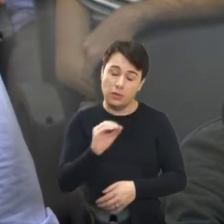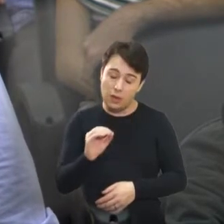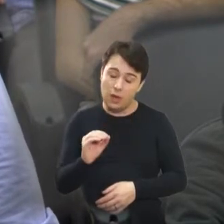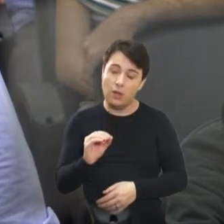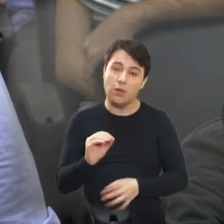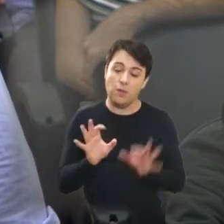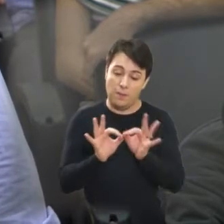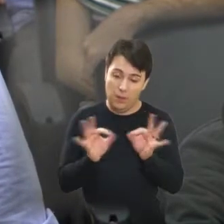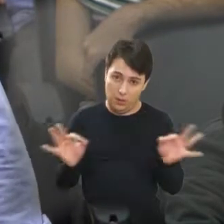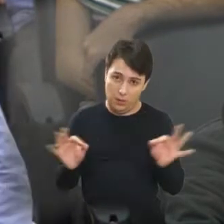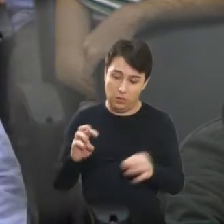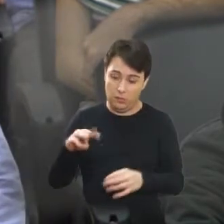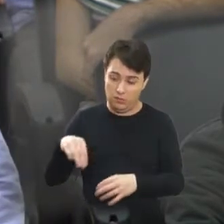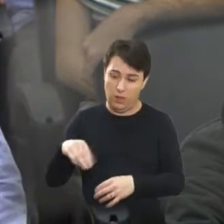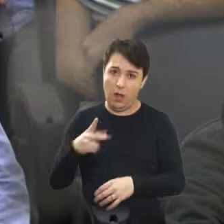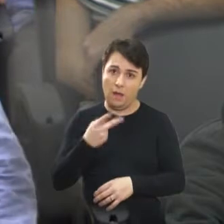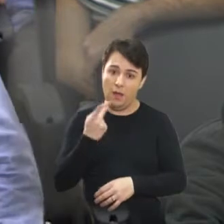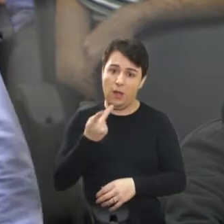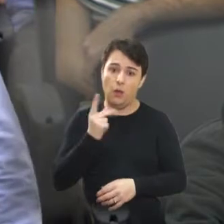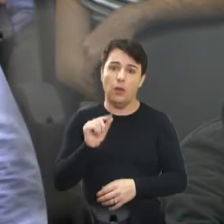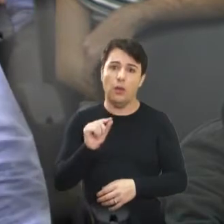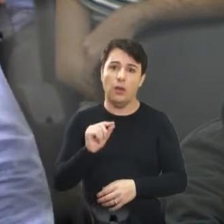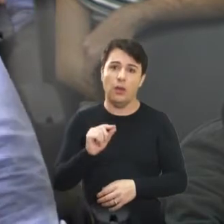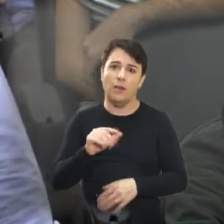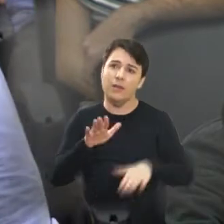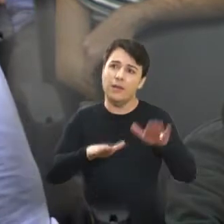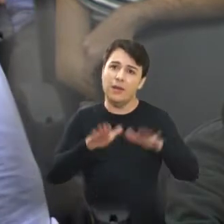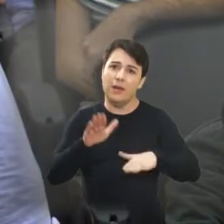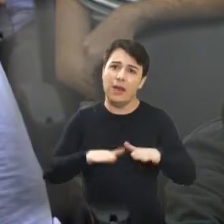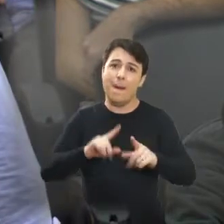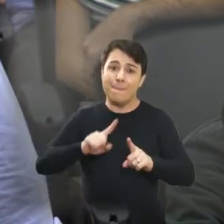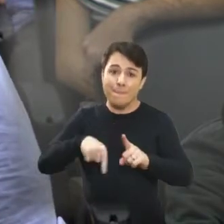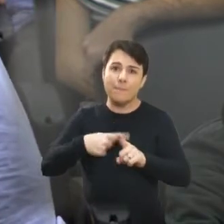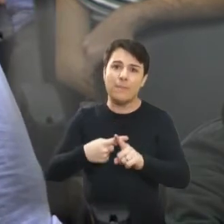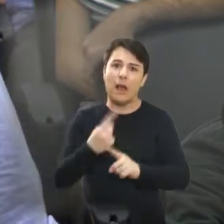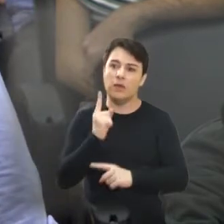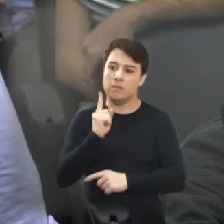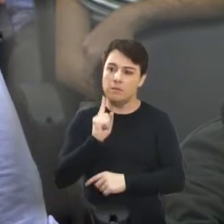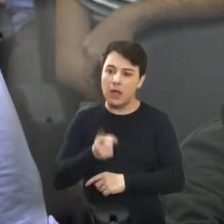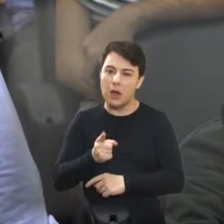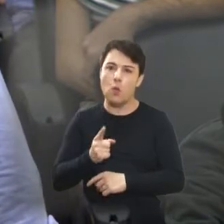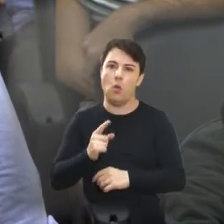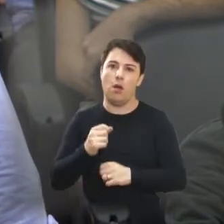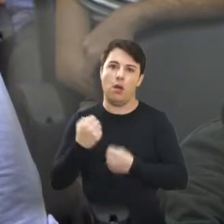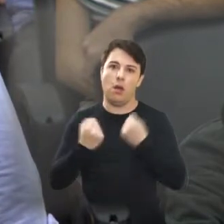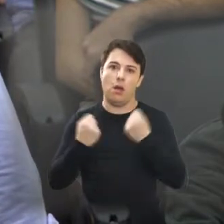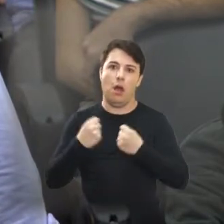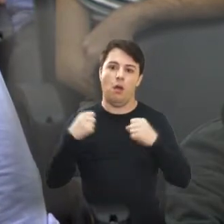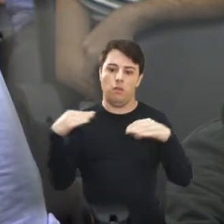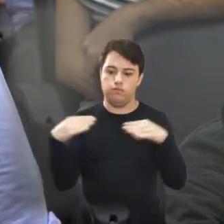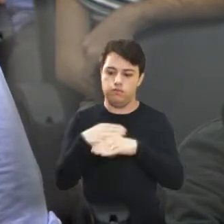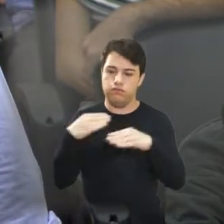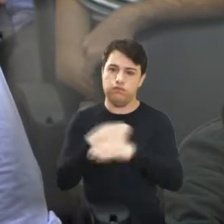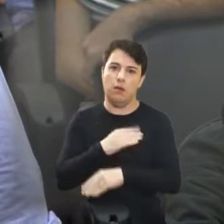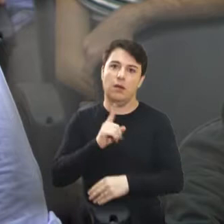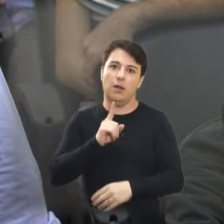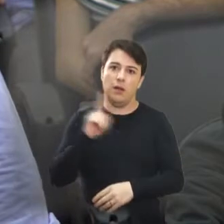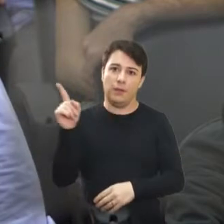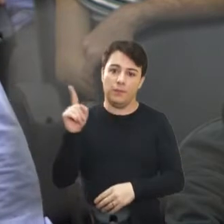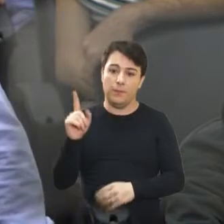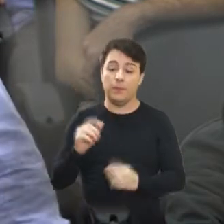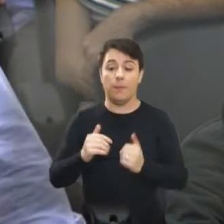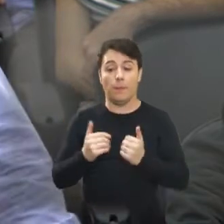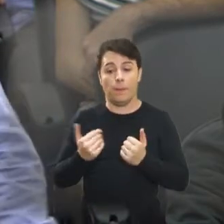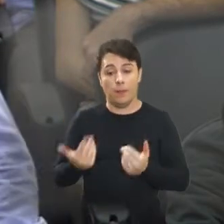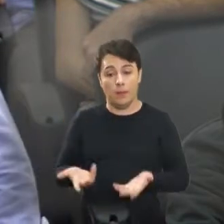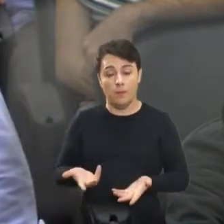300 metros quadrados, nós estamos falando em mais de 1.000 carros de moradores sendo colocados naquela região, né? Então, nós estamos